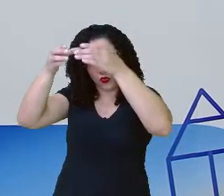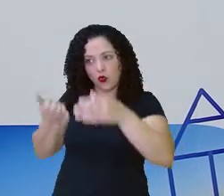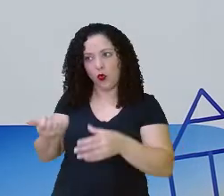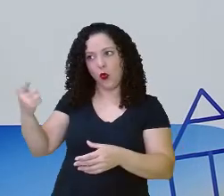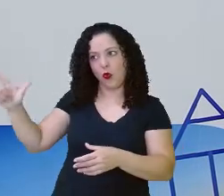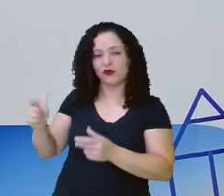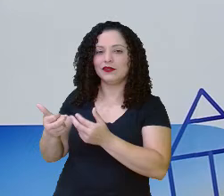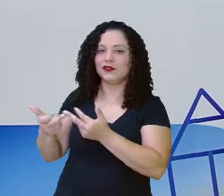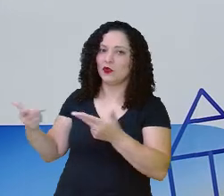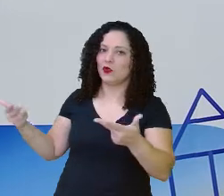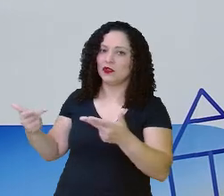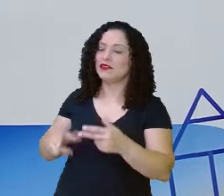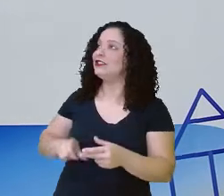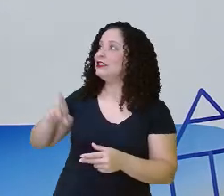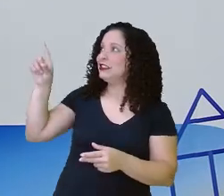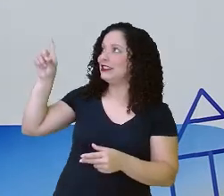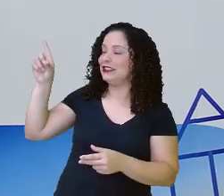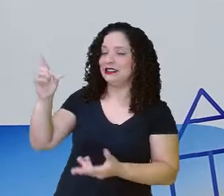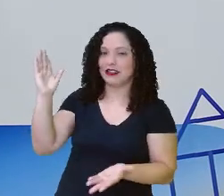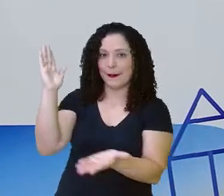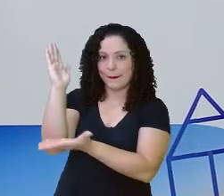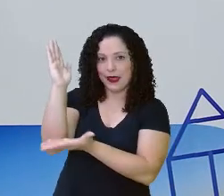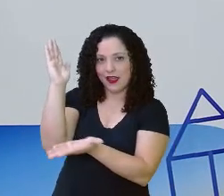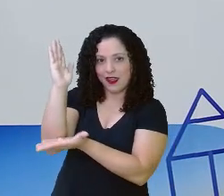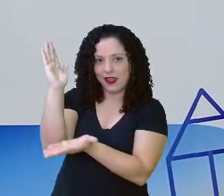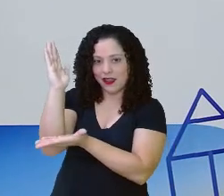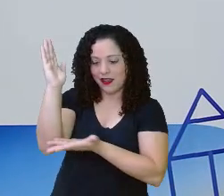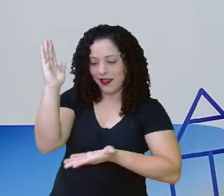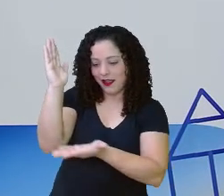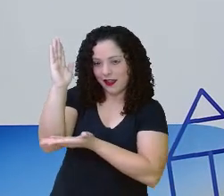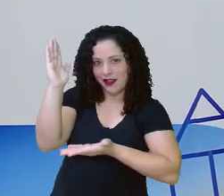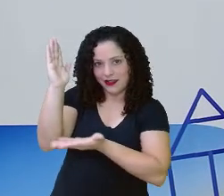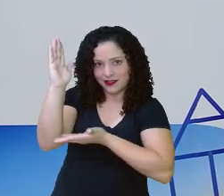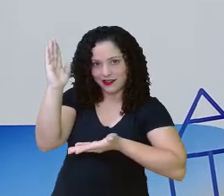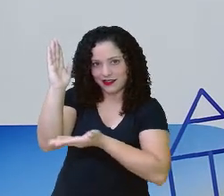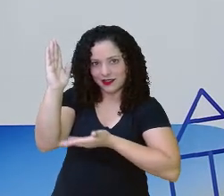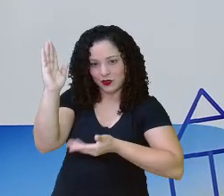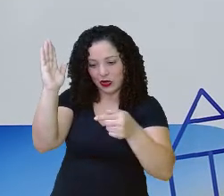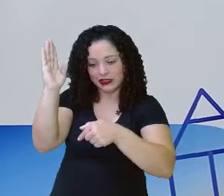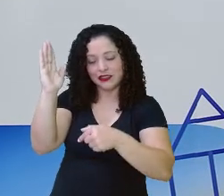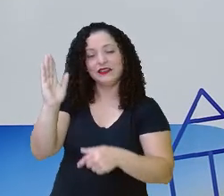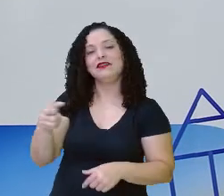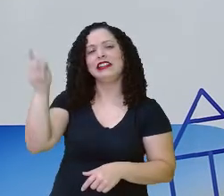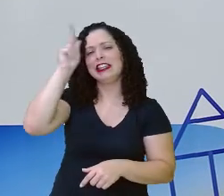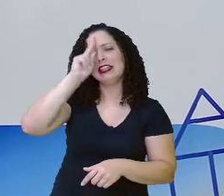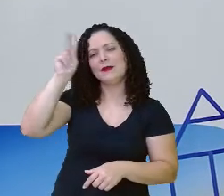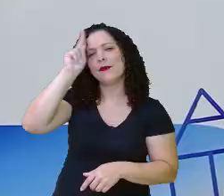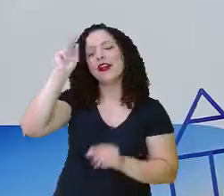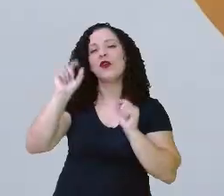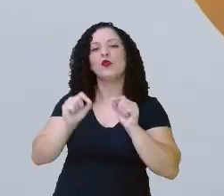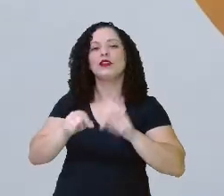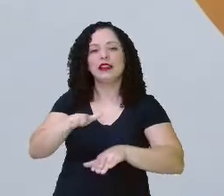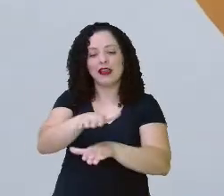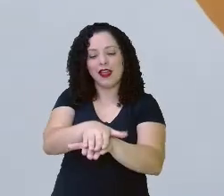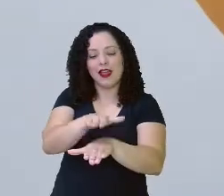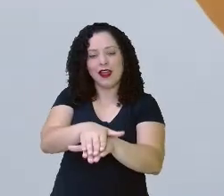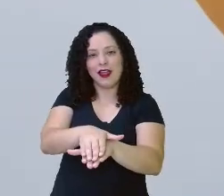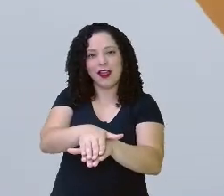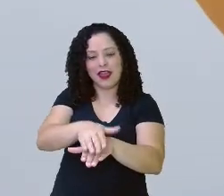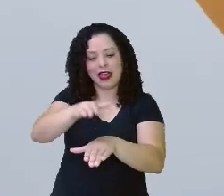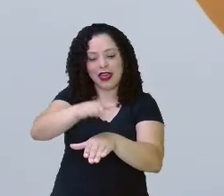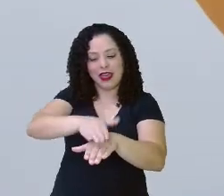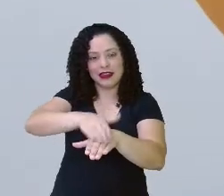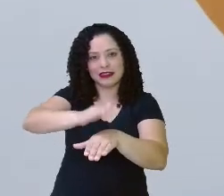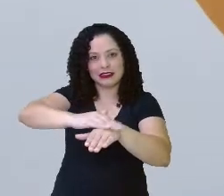outra coisa. Esse é o fundo. Quando eu penso no fundo dessa garrafa PET, me lembra justamente o casco da tartaruga,